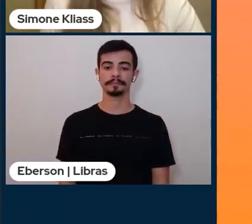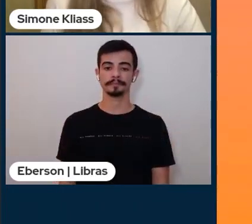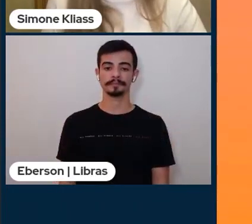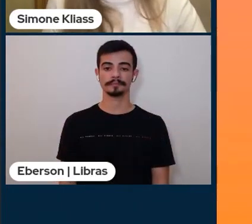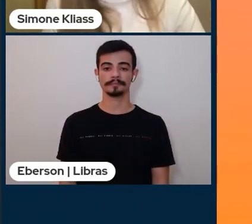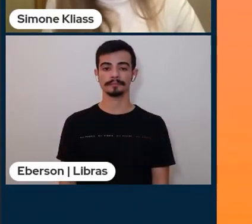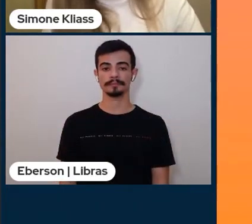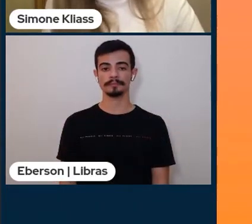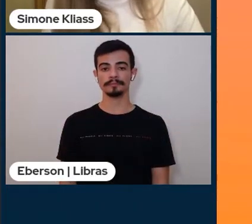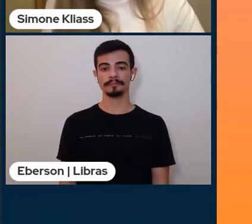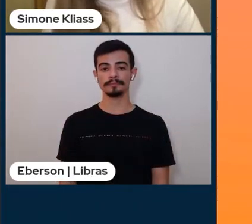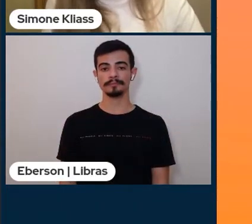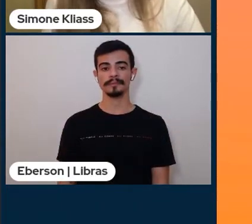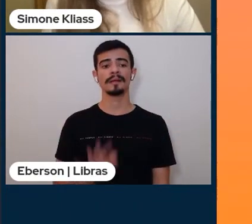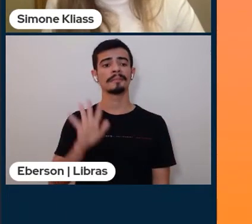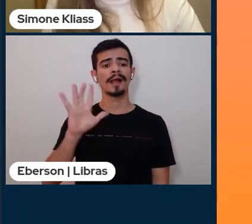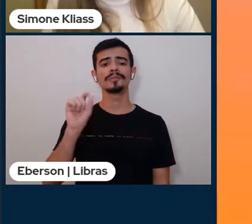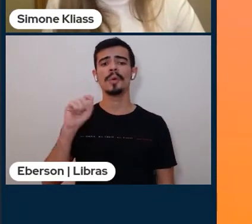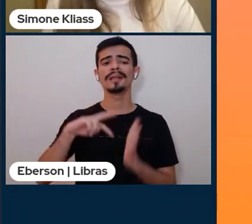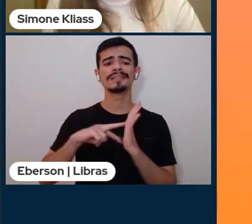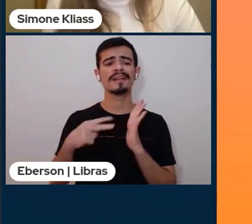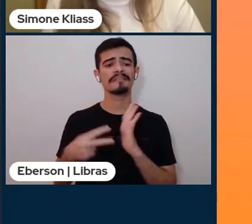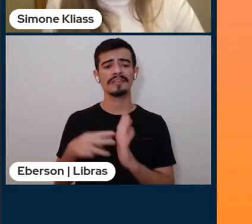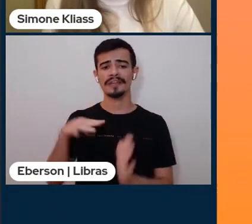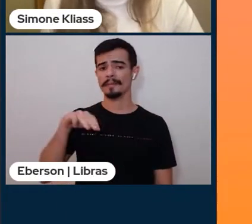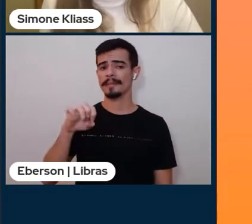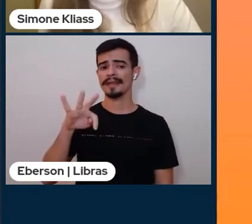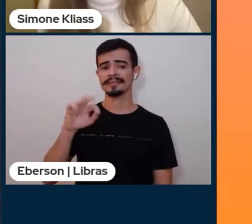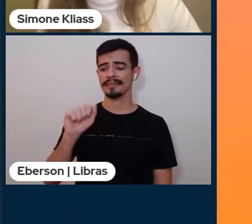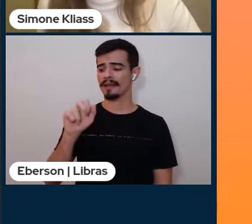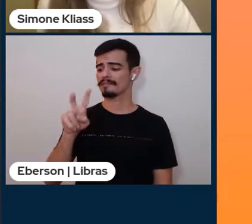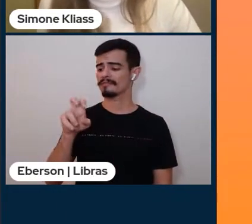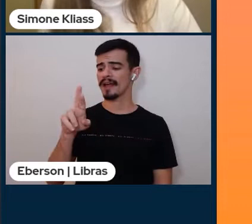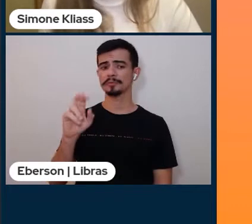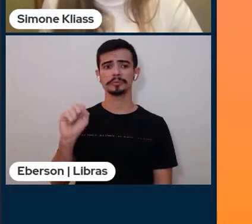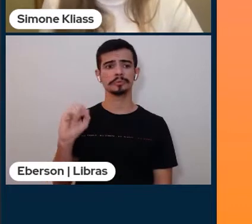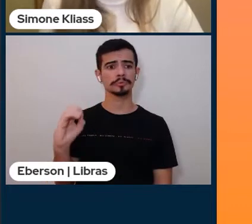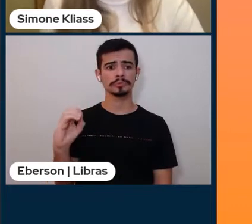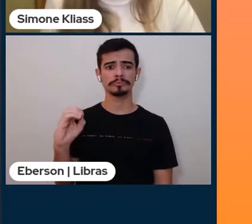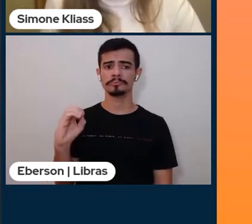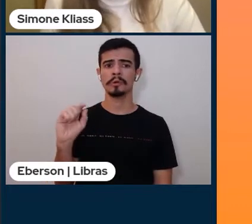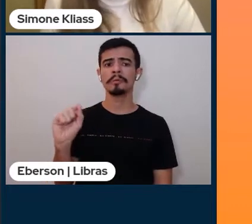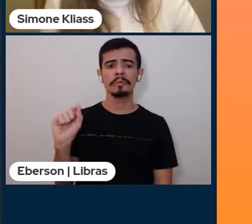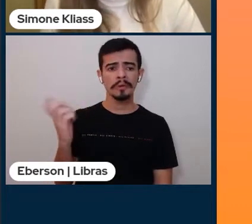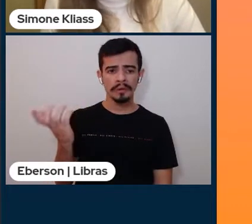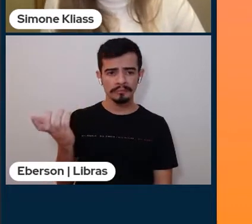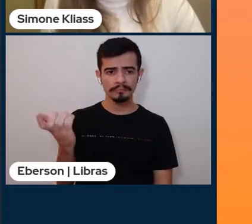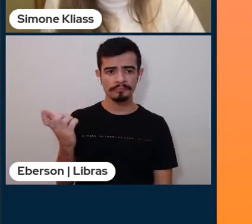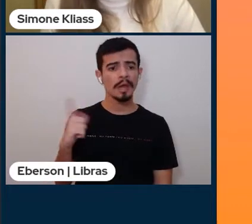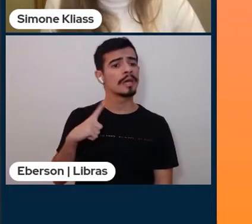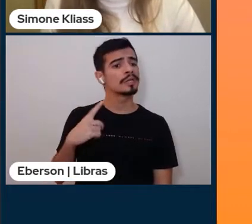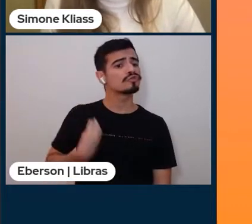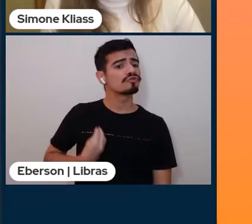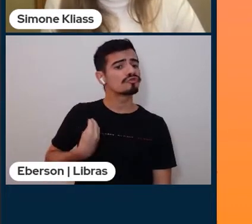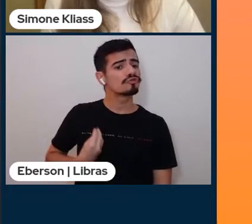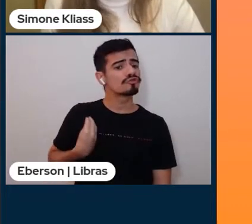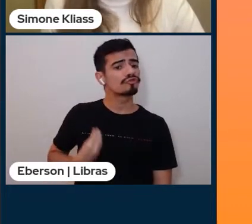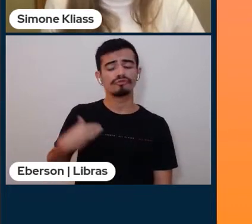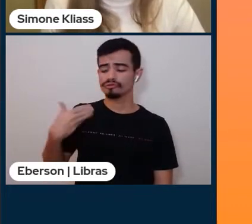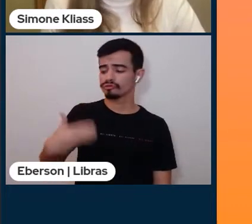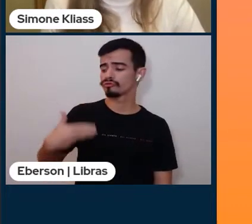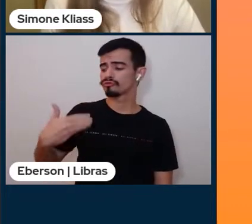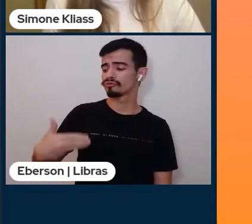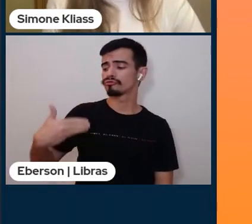mas o que é meta verso a gente não vai acordar um de falar óleo uma conversa tá aqui ele tá sendo desenvolvido como eu comentei